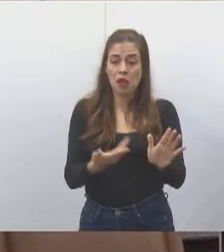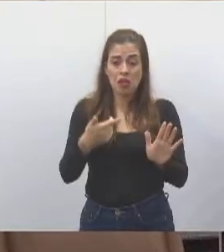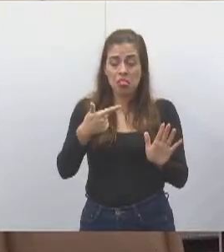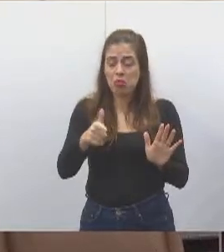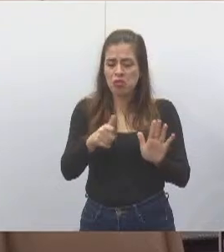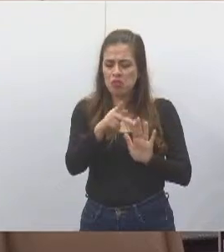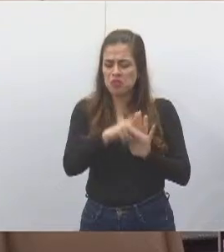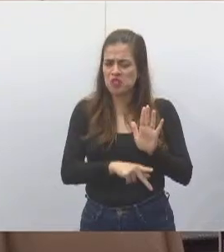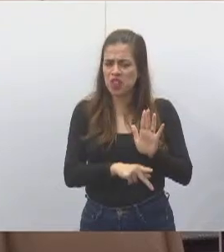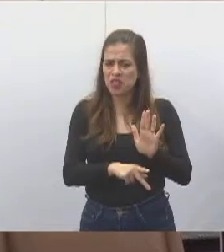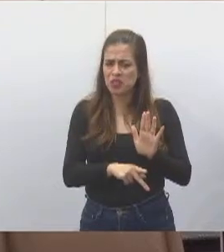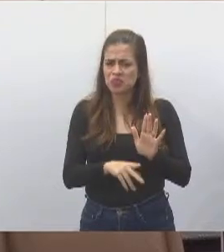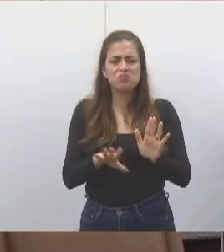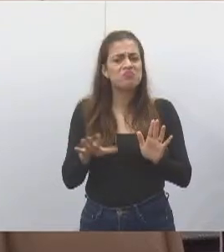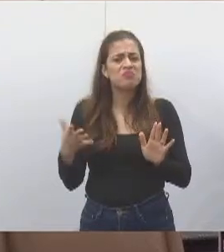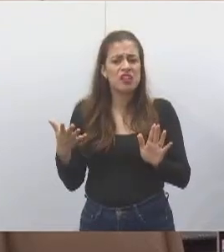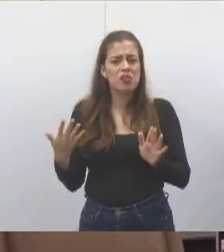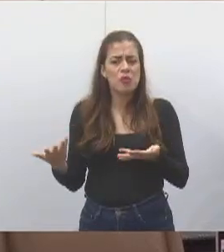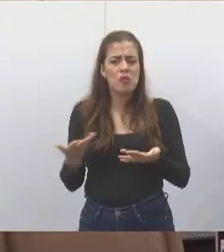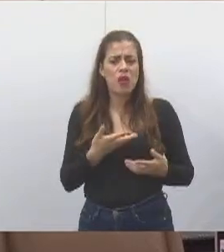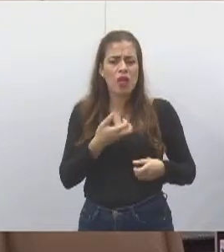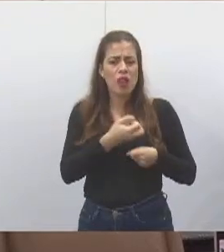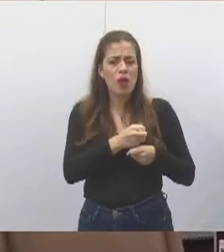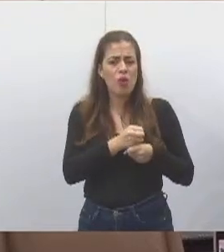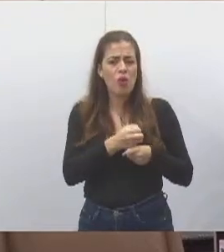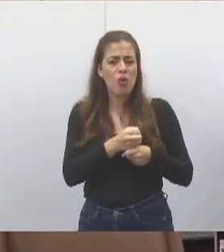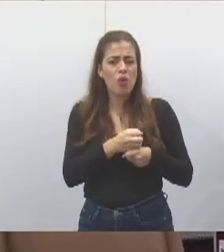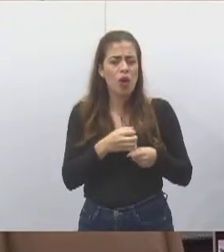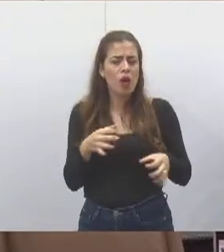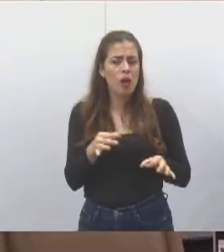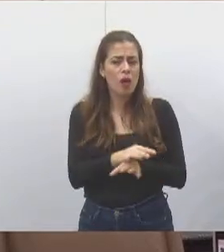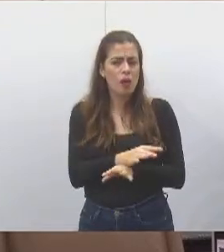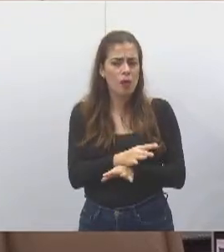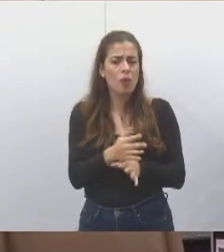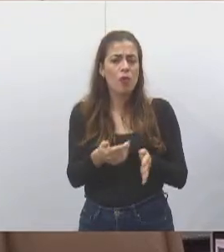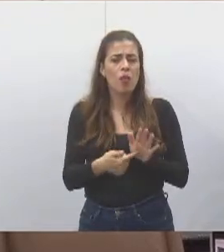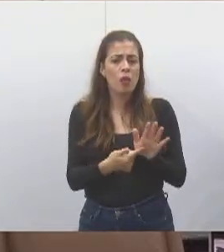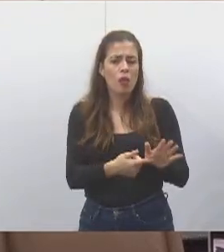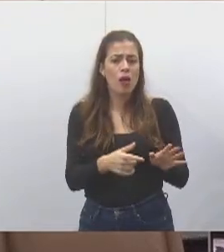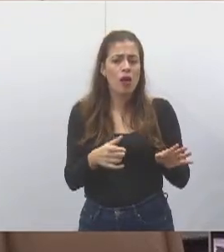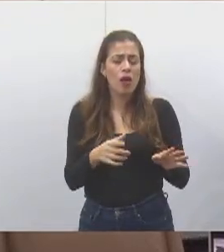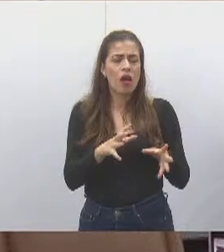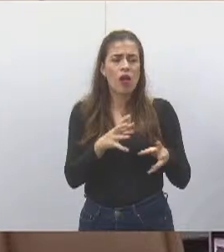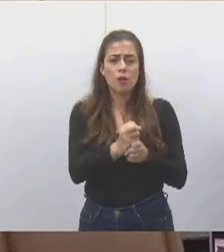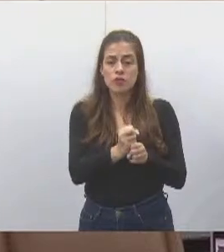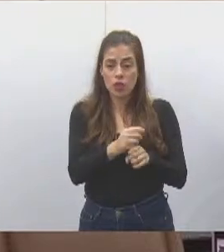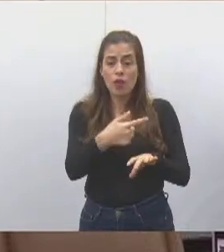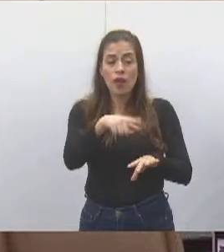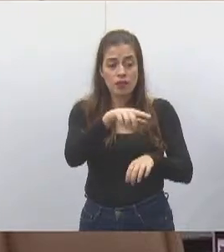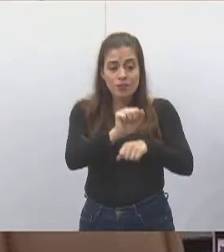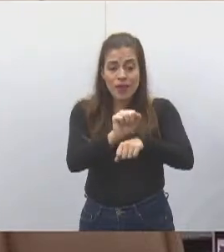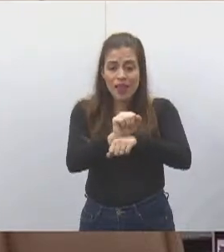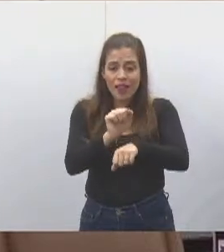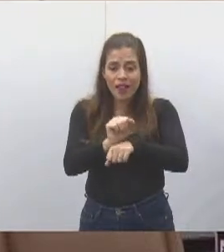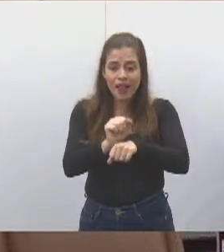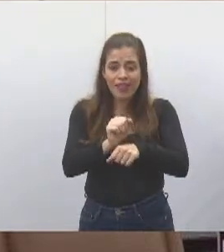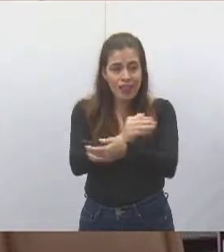Então, a conclusão dessas obras, a execução dessas obras é muito esperada por esses bairros. Eu